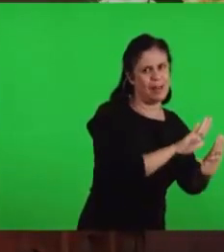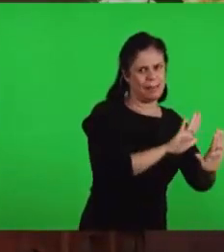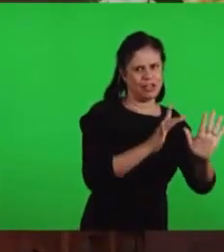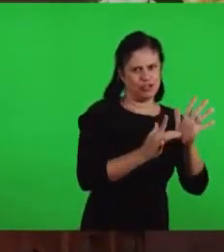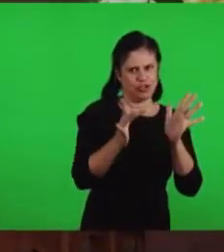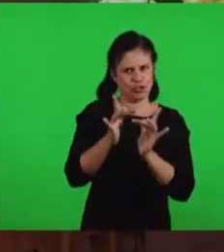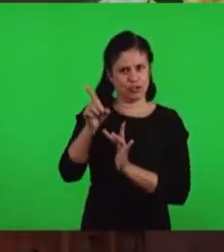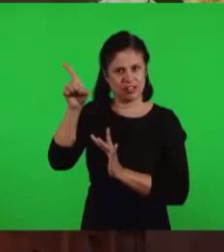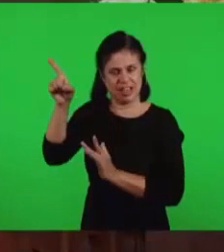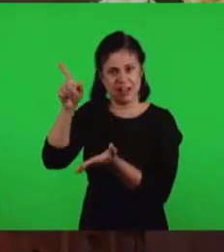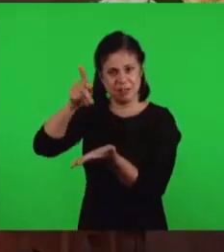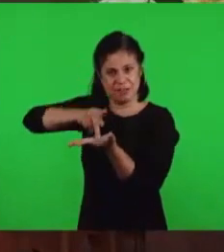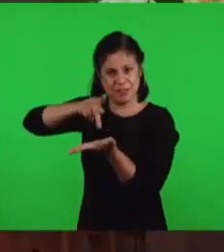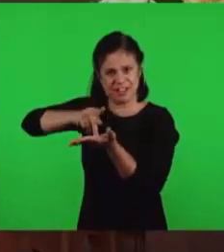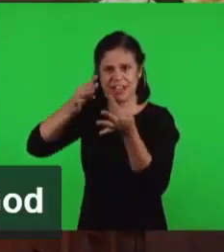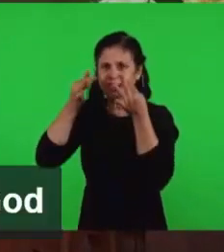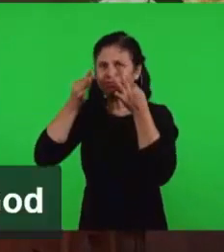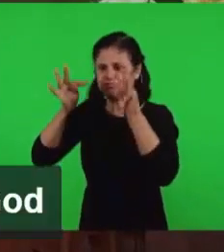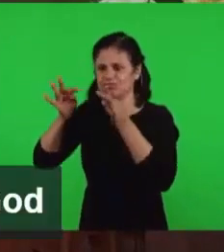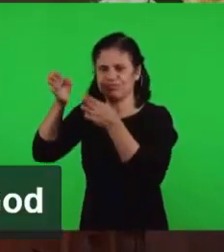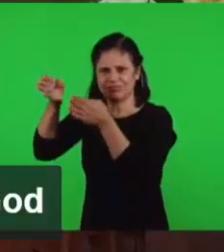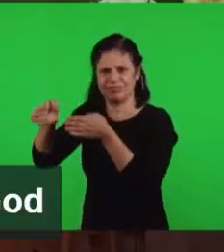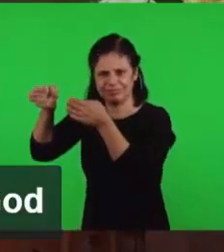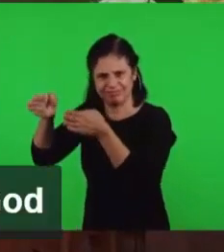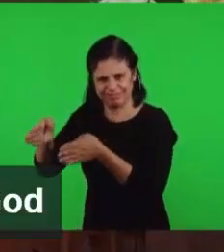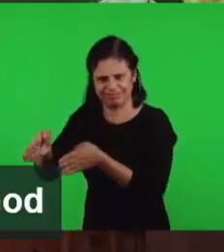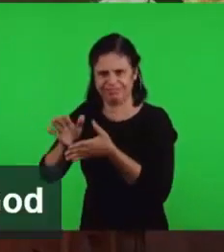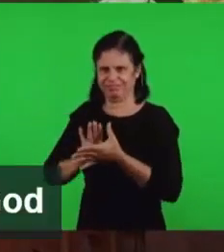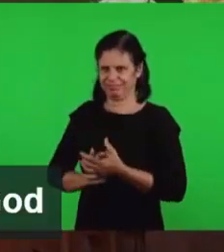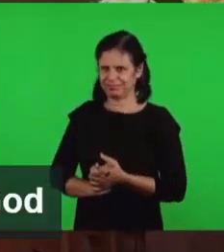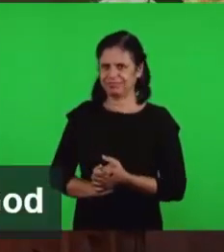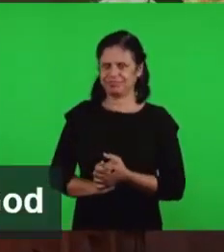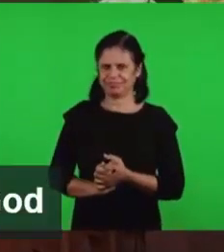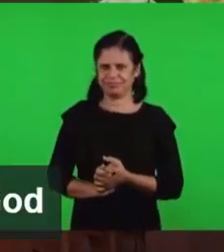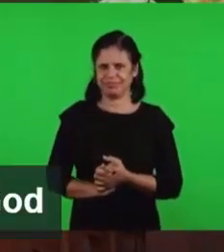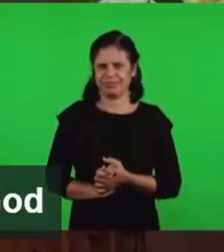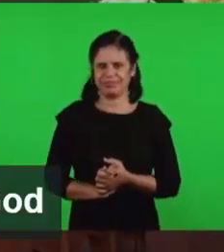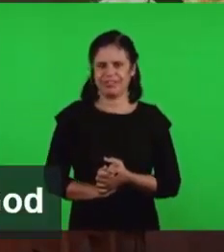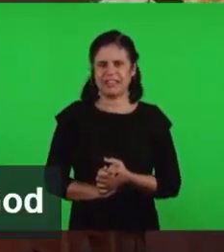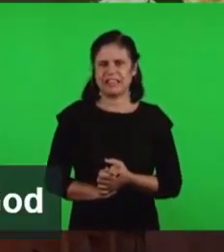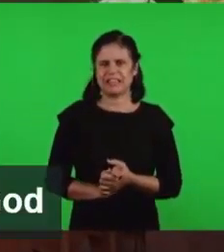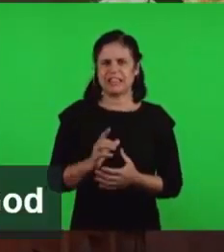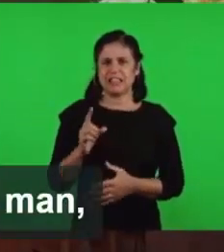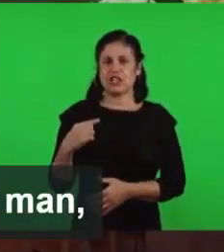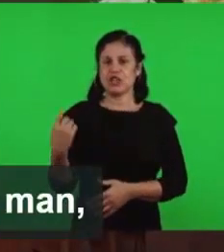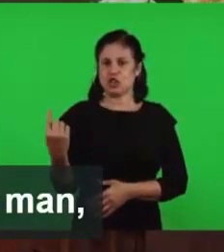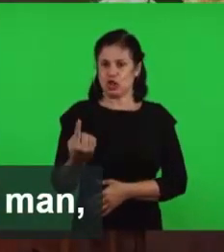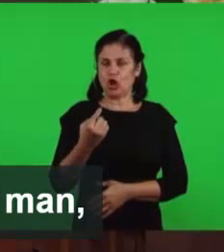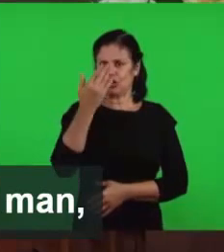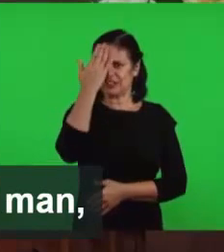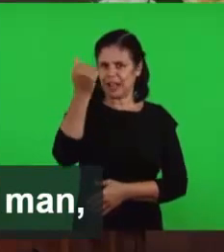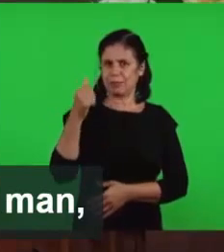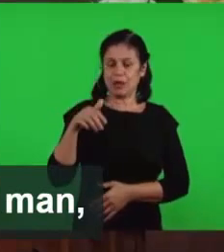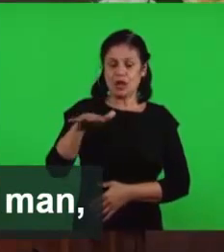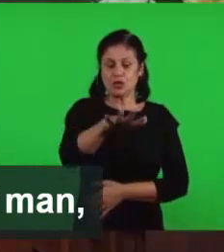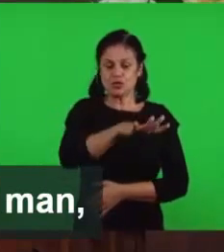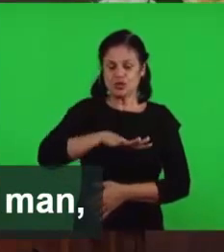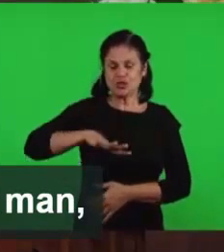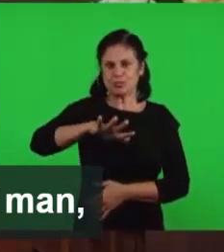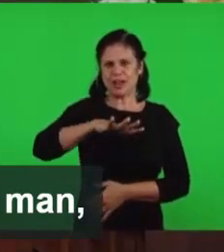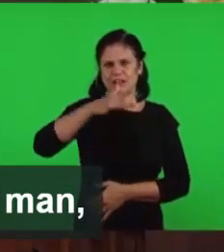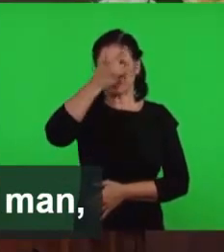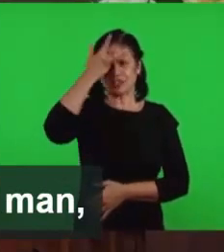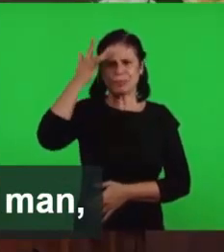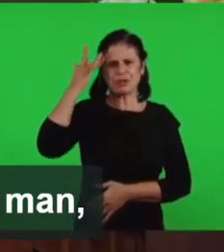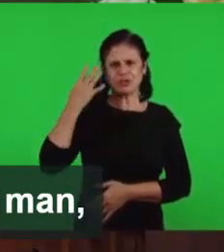seu tempo então a vida do homem o espaço do homem é o tempo o espaço de Deus é a luz então